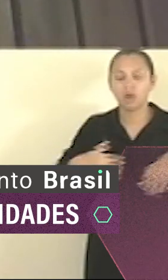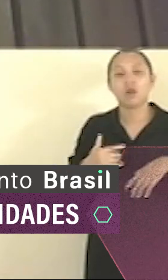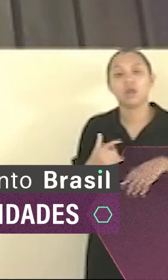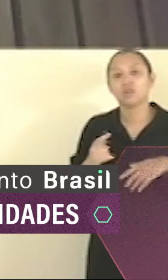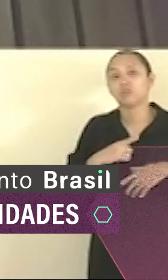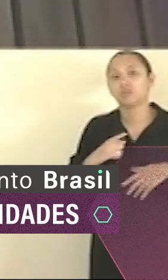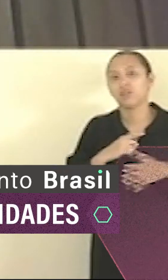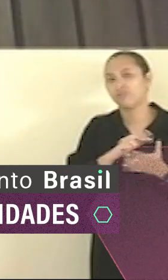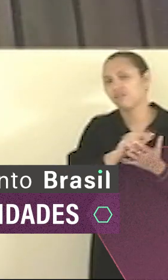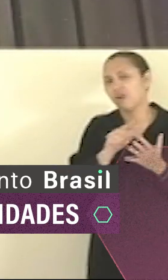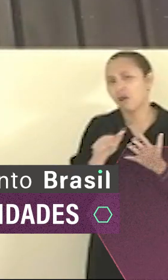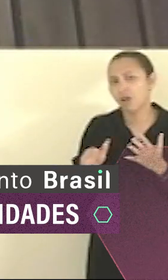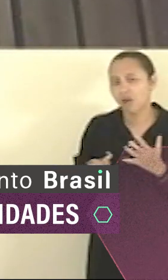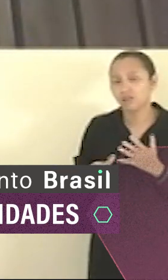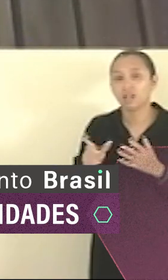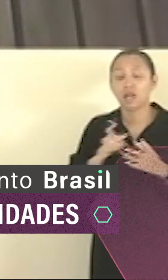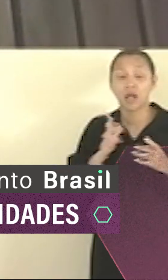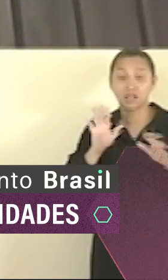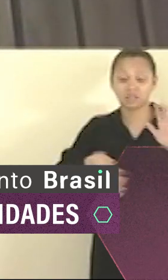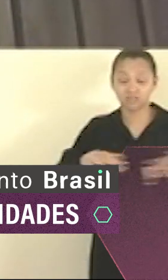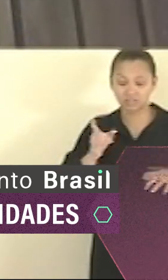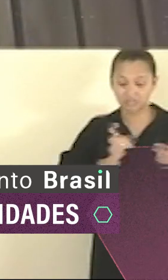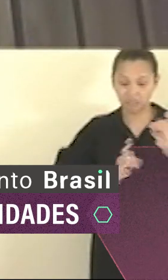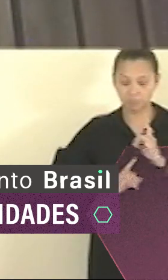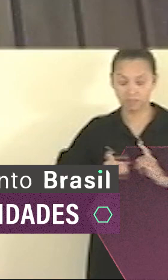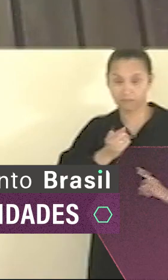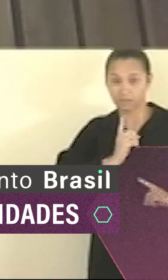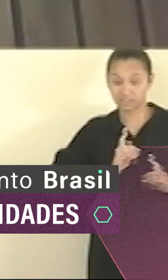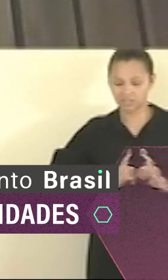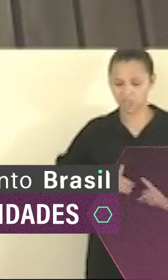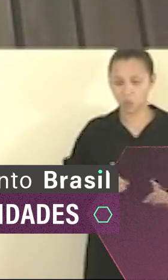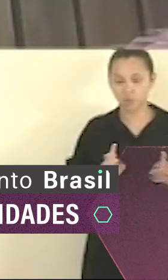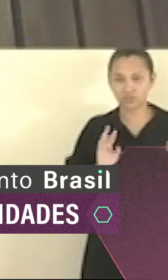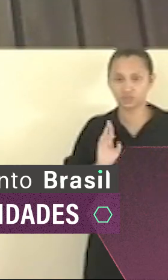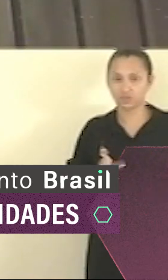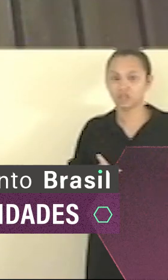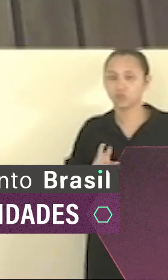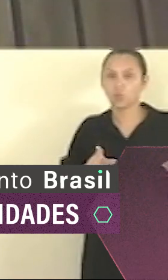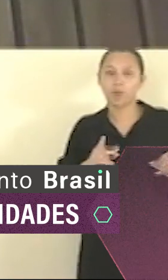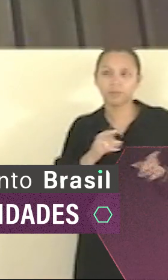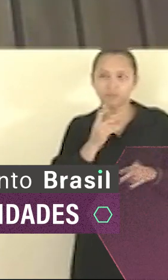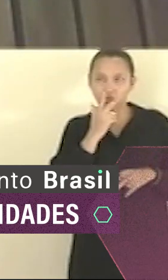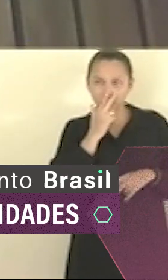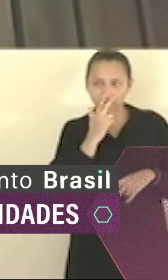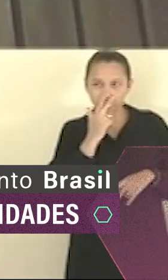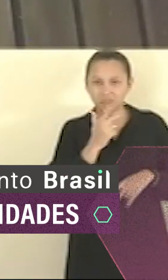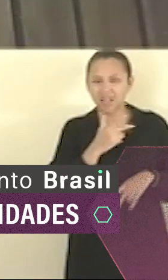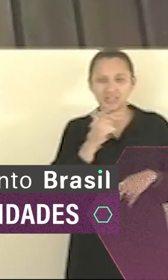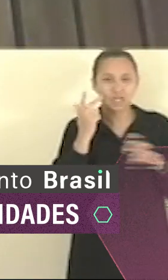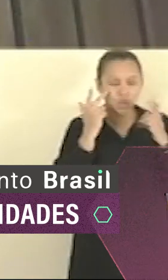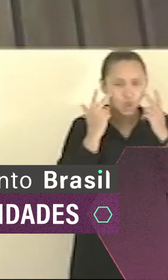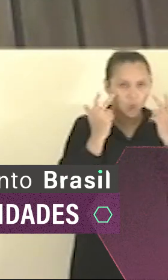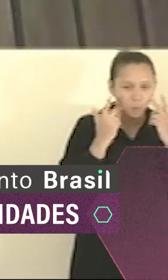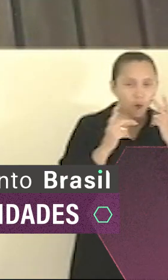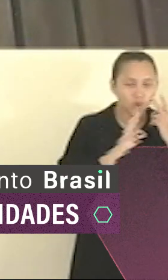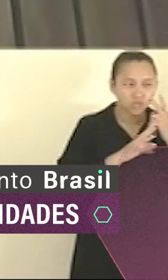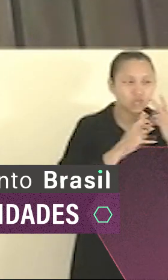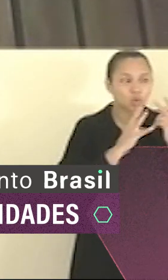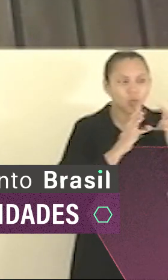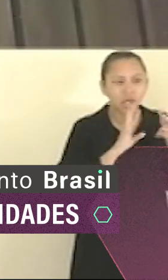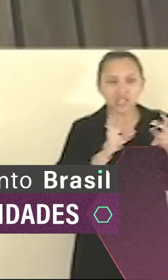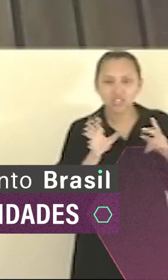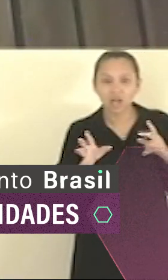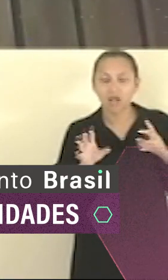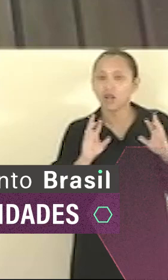A depressão existencial, que é uma depressão diferenciada, né? Não é a depressão clássica. É um estado